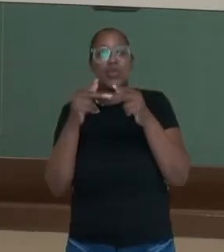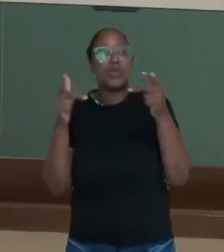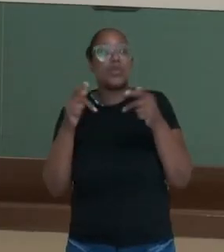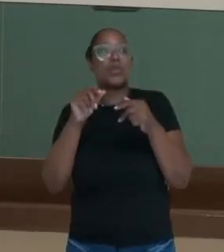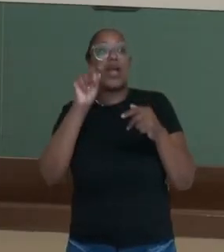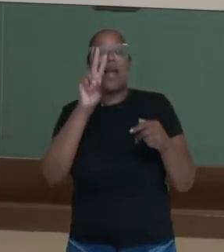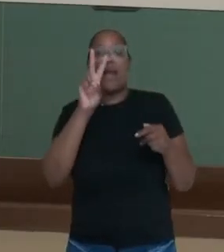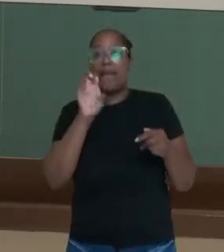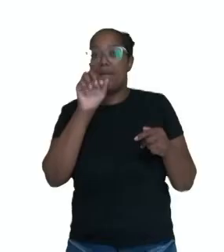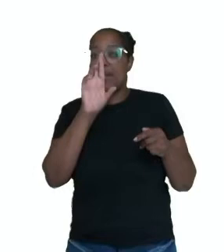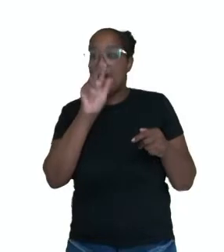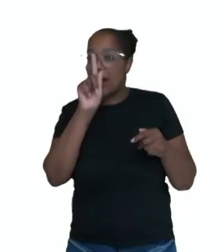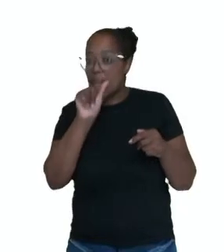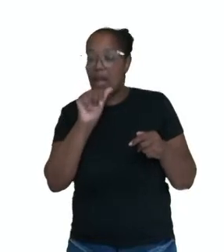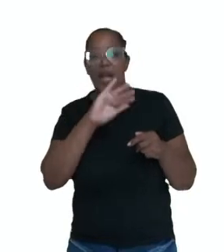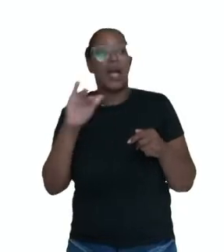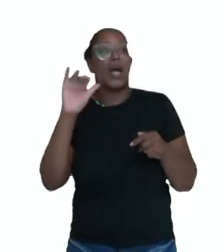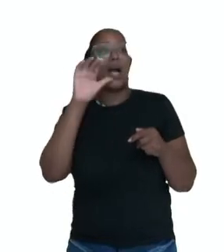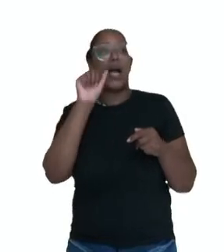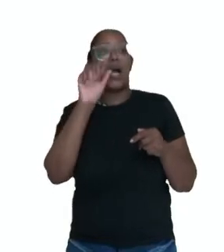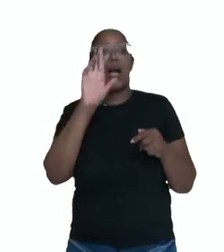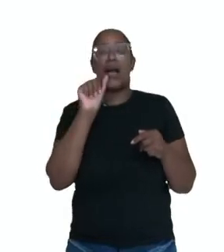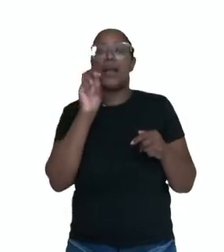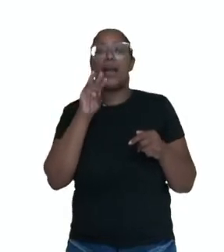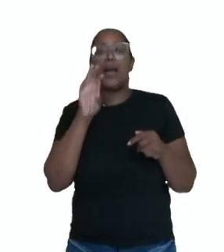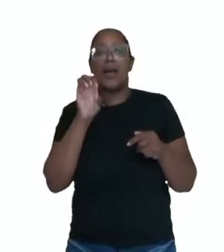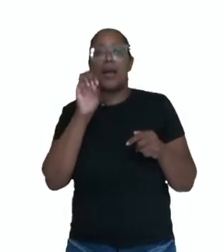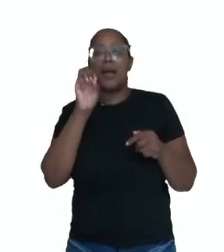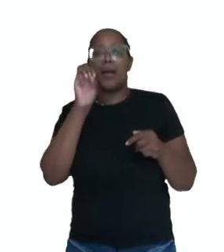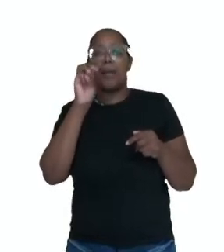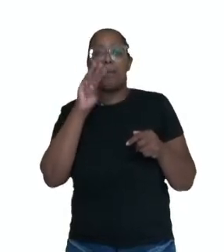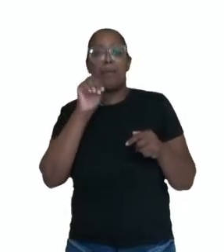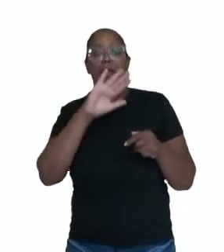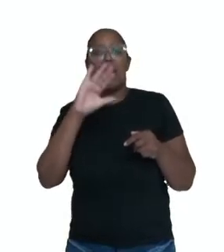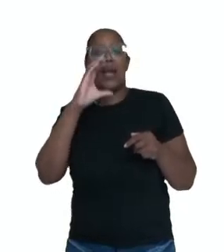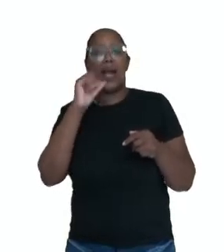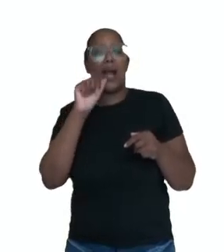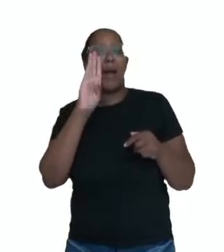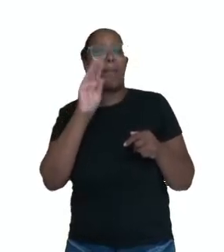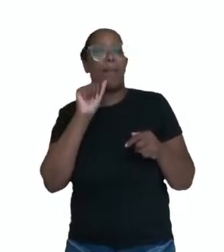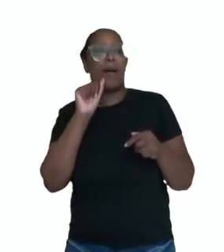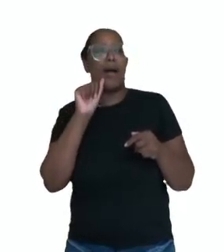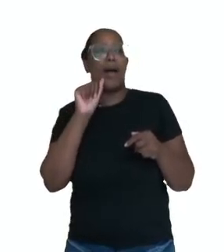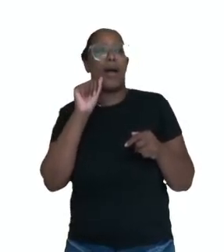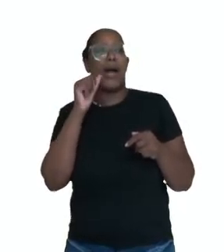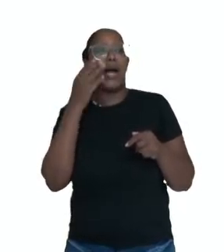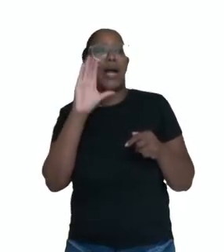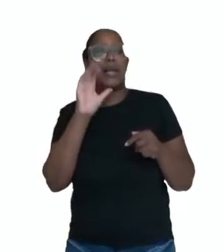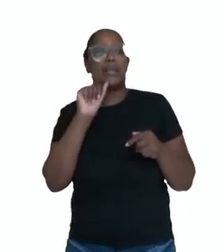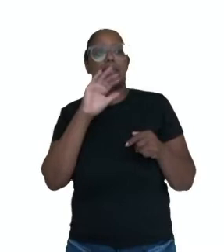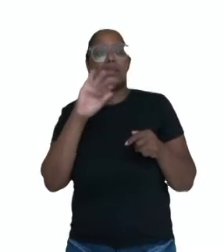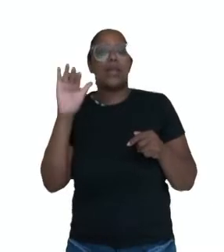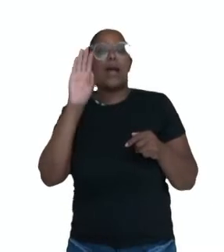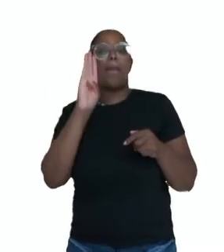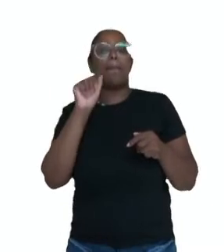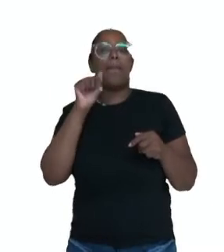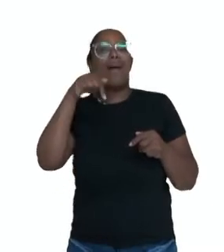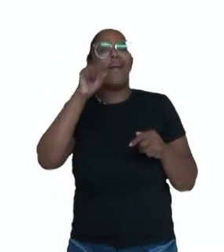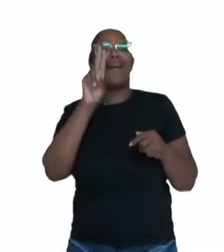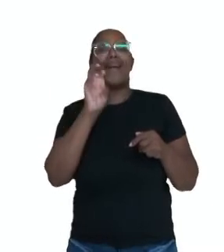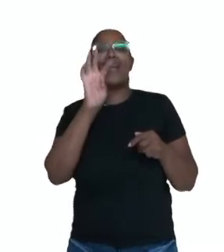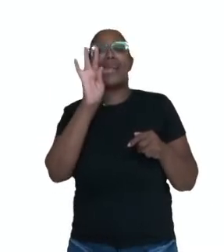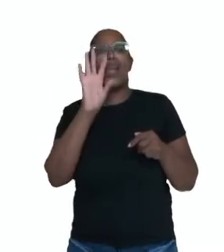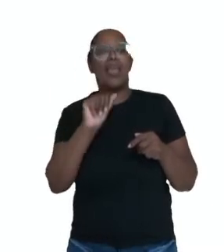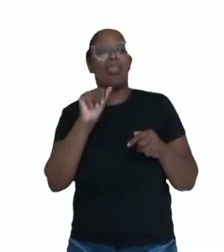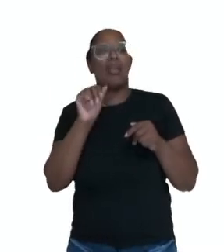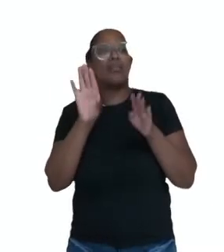verga, o arame, a cabaça, a baqueta, o caxixi e o dobrão ou pedra, né? Essas são as